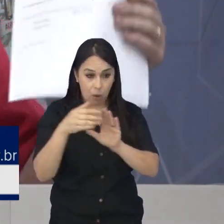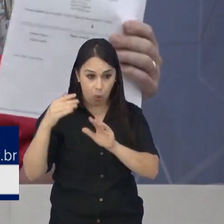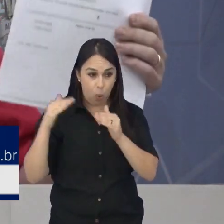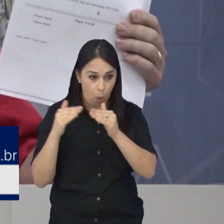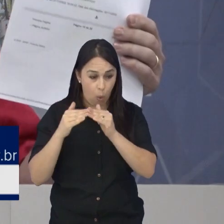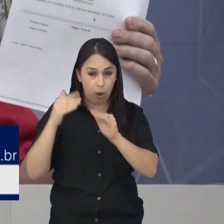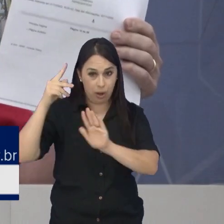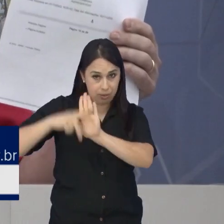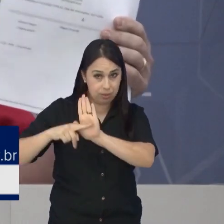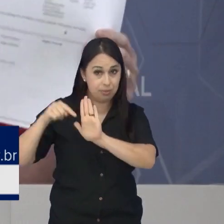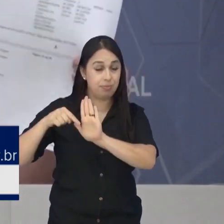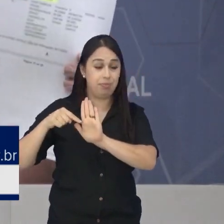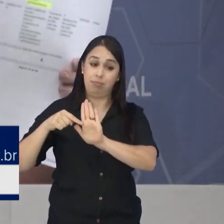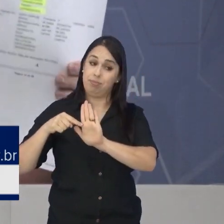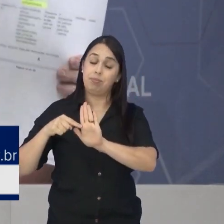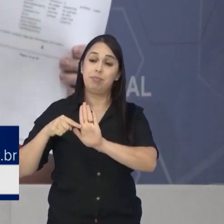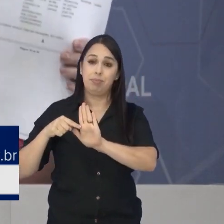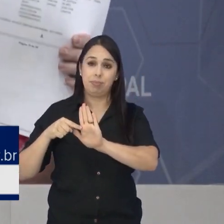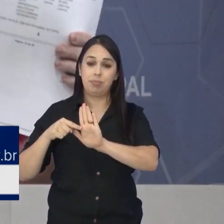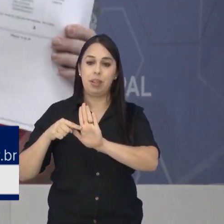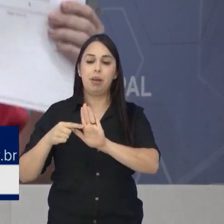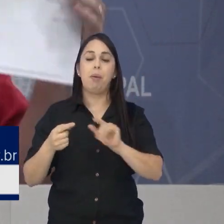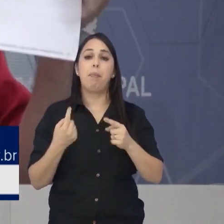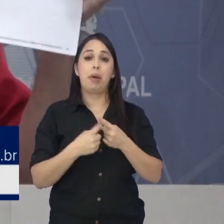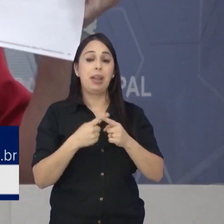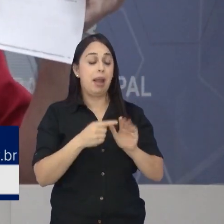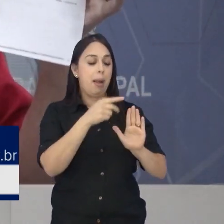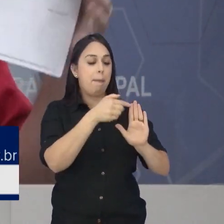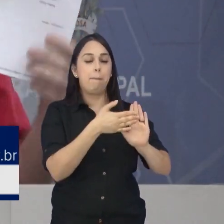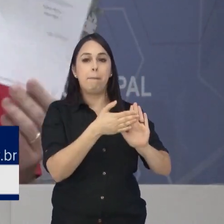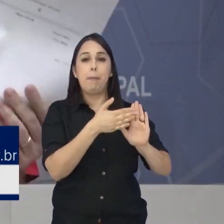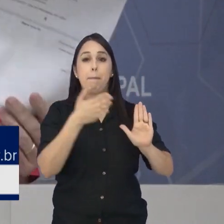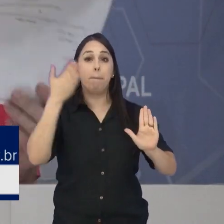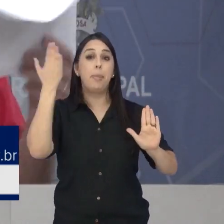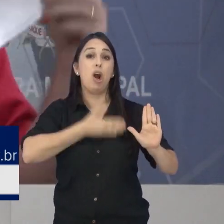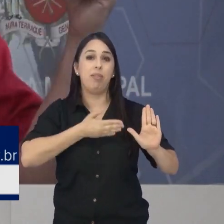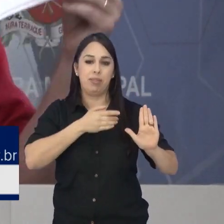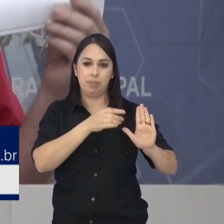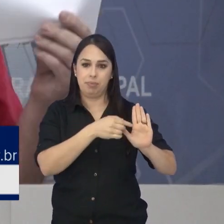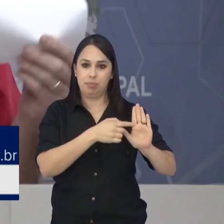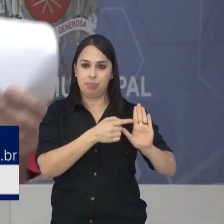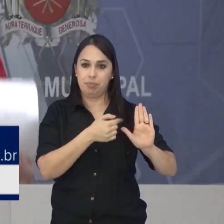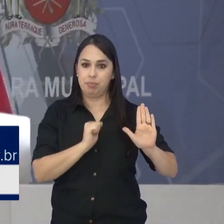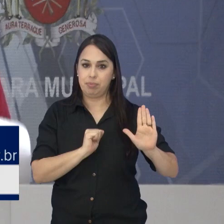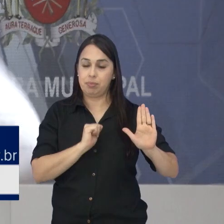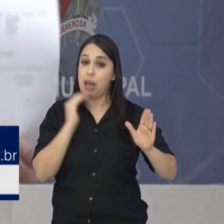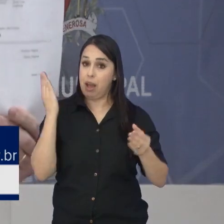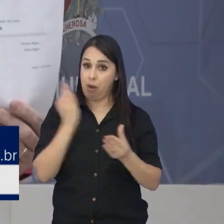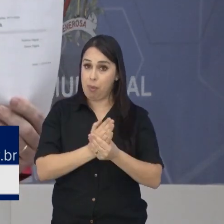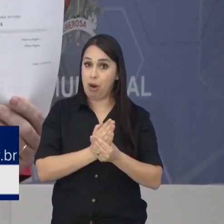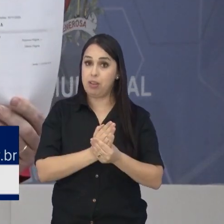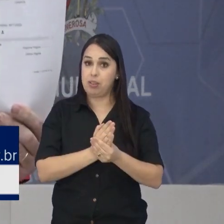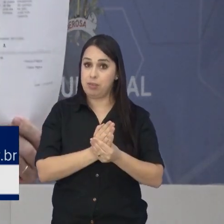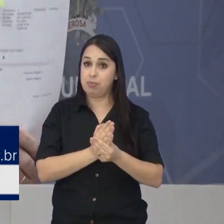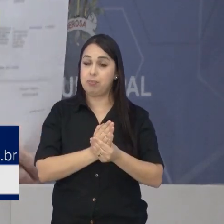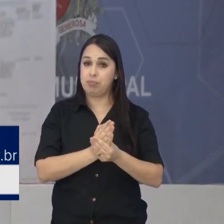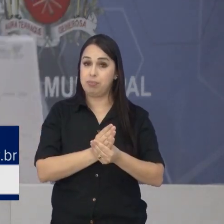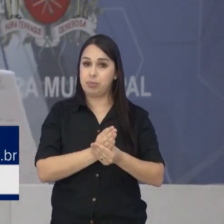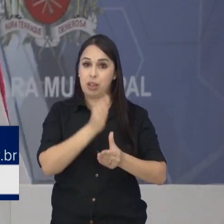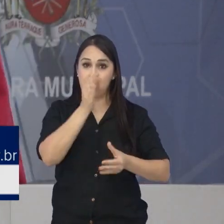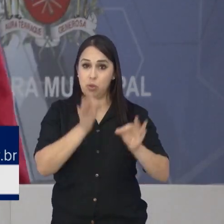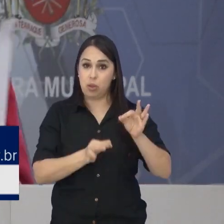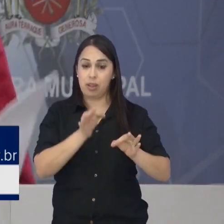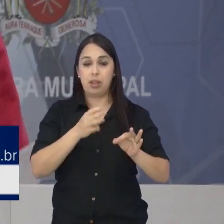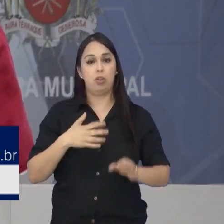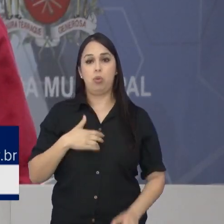vai estar se comprometendo, porque existe aqui inconformidades, está aqui, um inquérito civil aberto, não é o